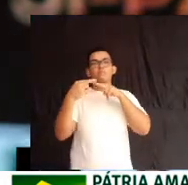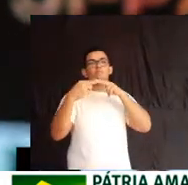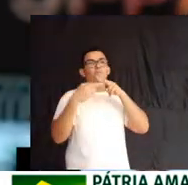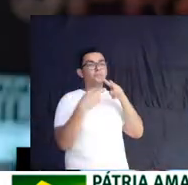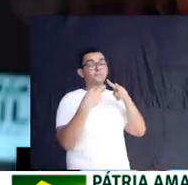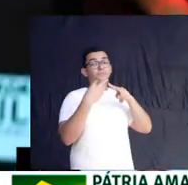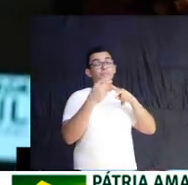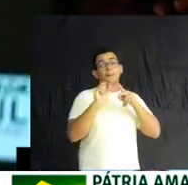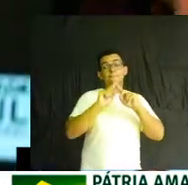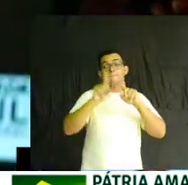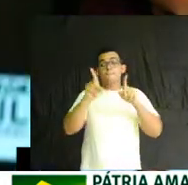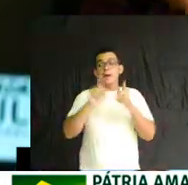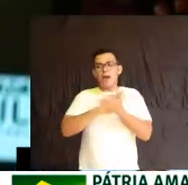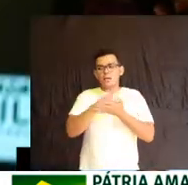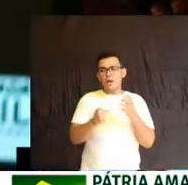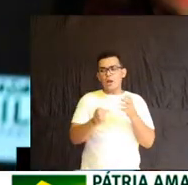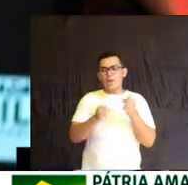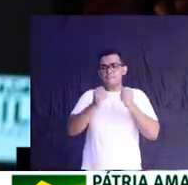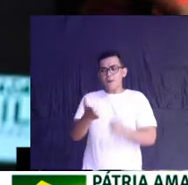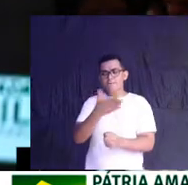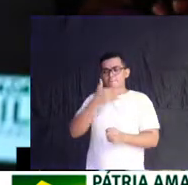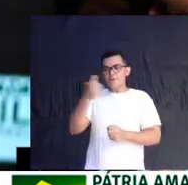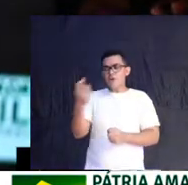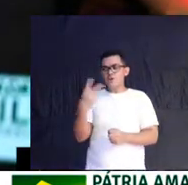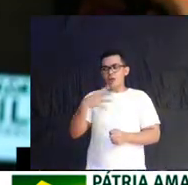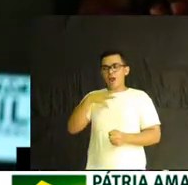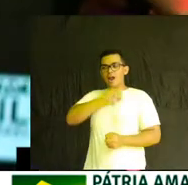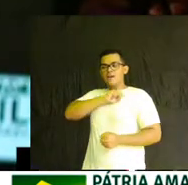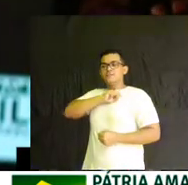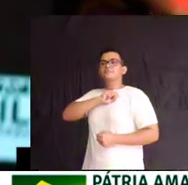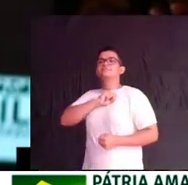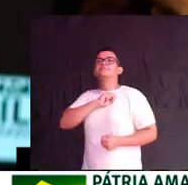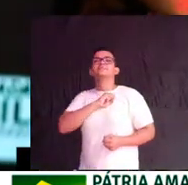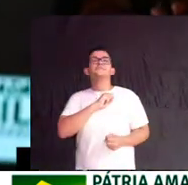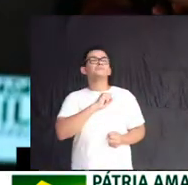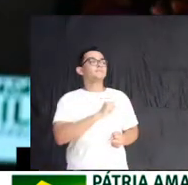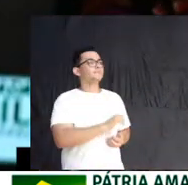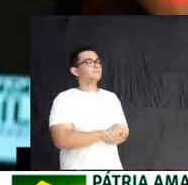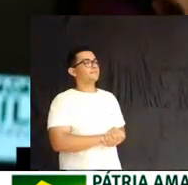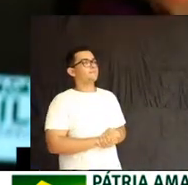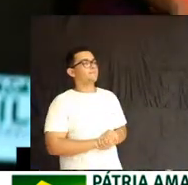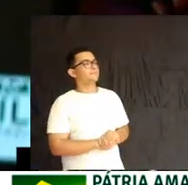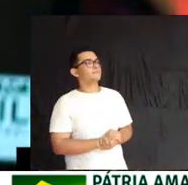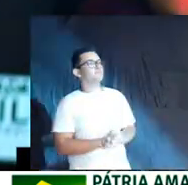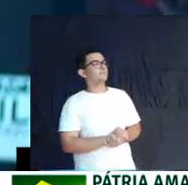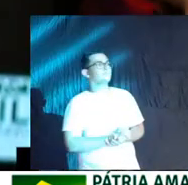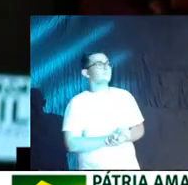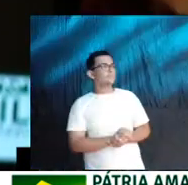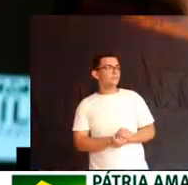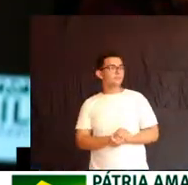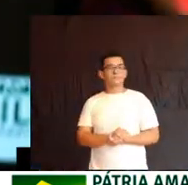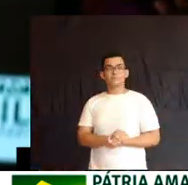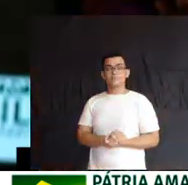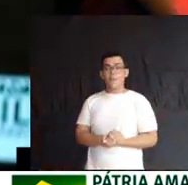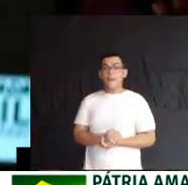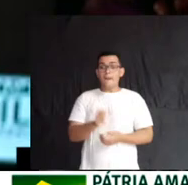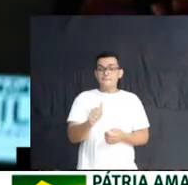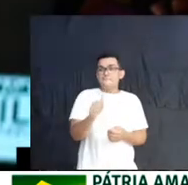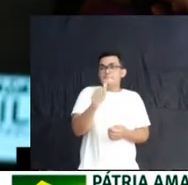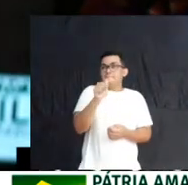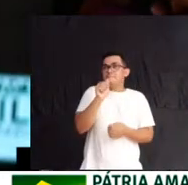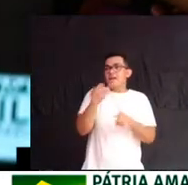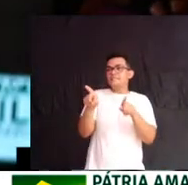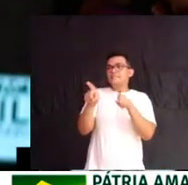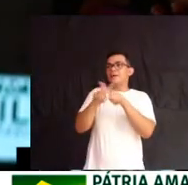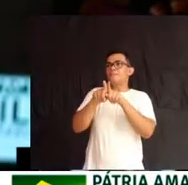Nada pode ser melhor pra gente se amar. É na areia, a caipirinha, água